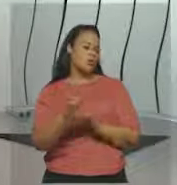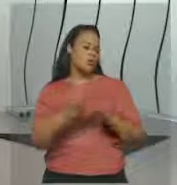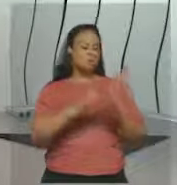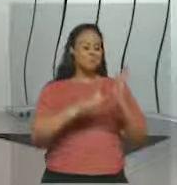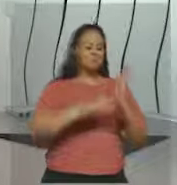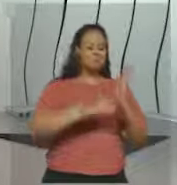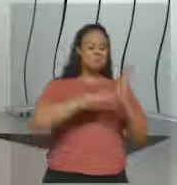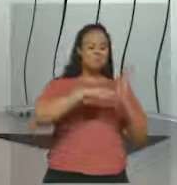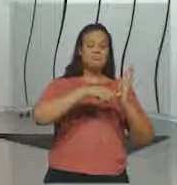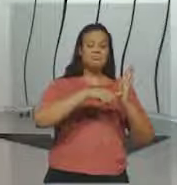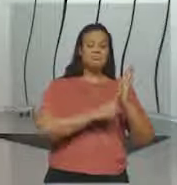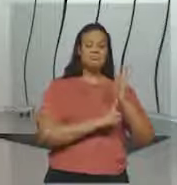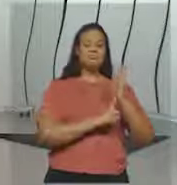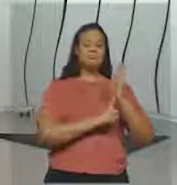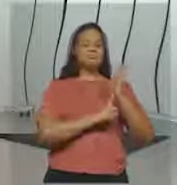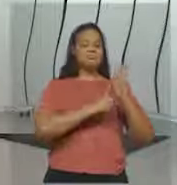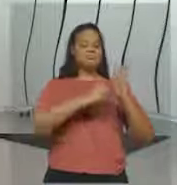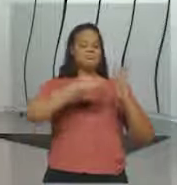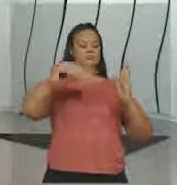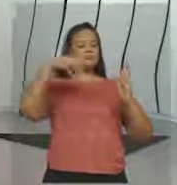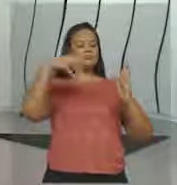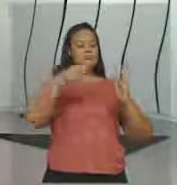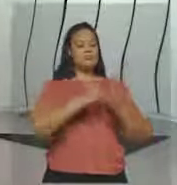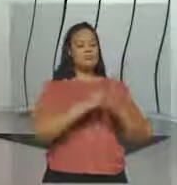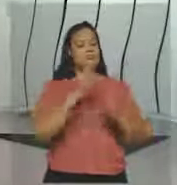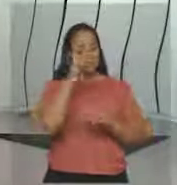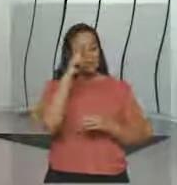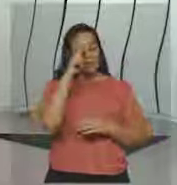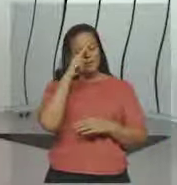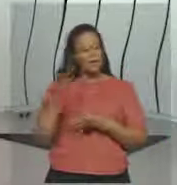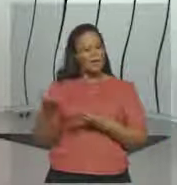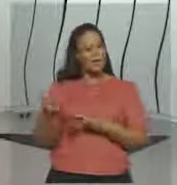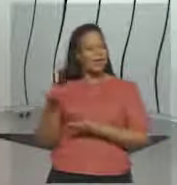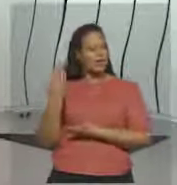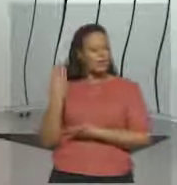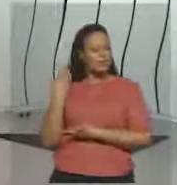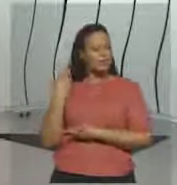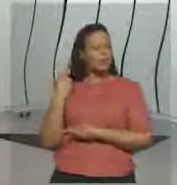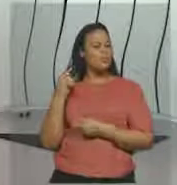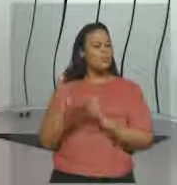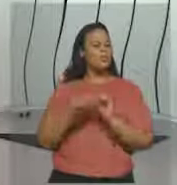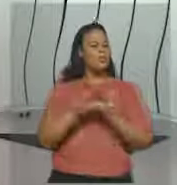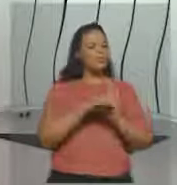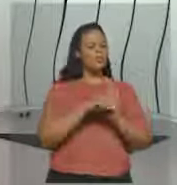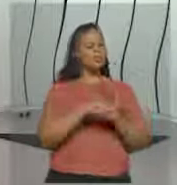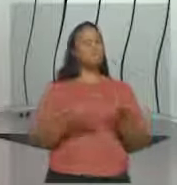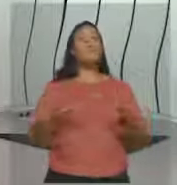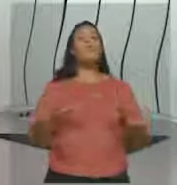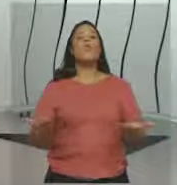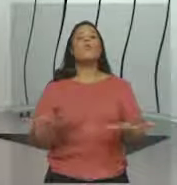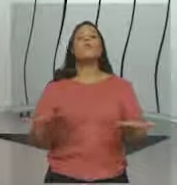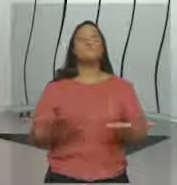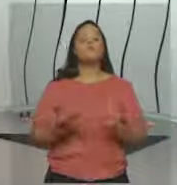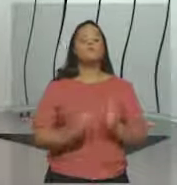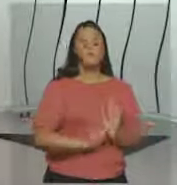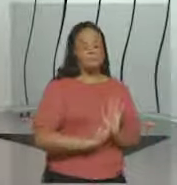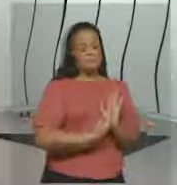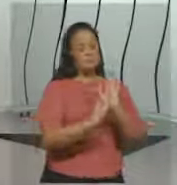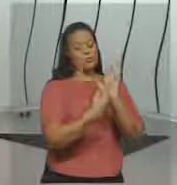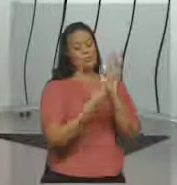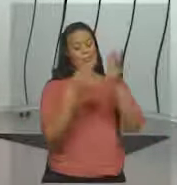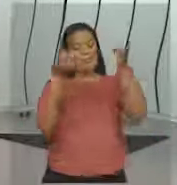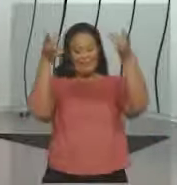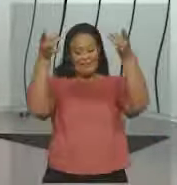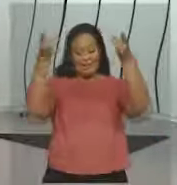Então tá, como eu disse, na aula passada foi mais conceitual, hoje nós vamos tentar mostrar através de esquemas o que seria aí cada